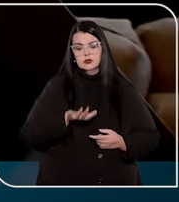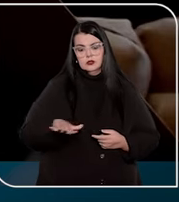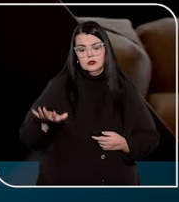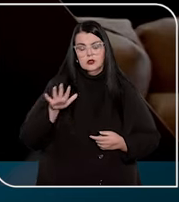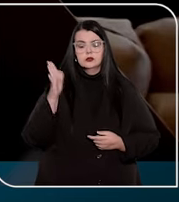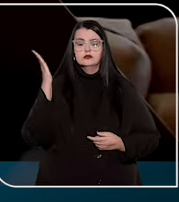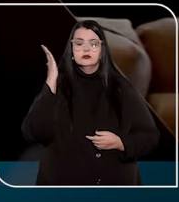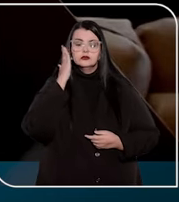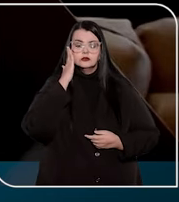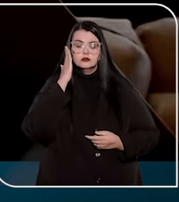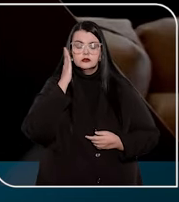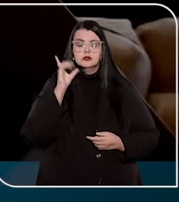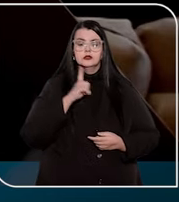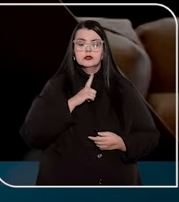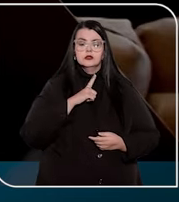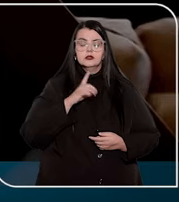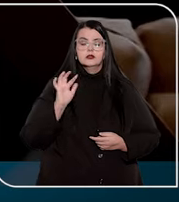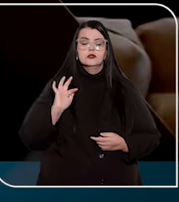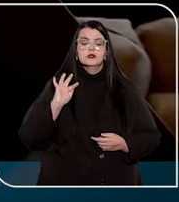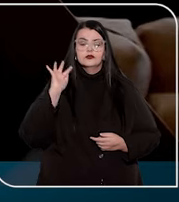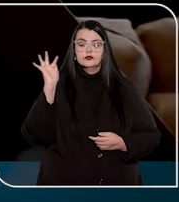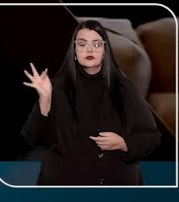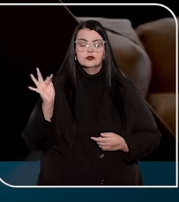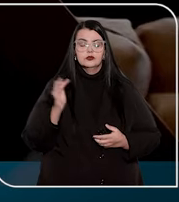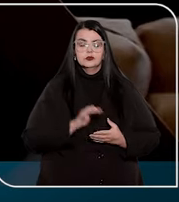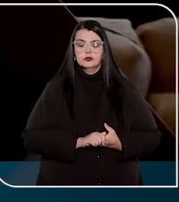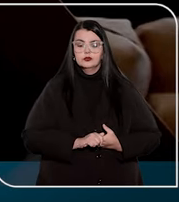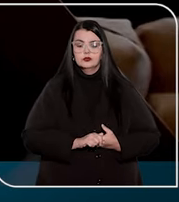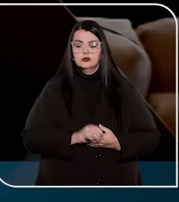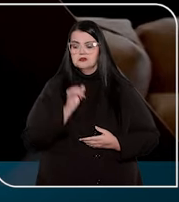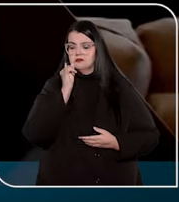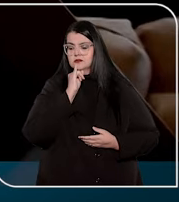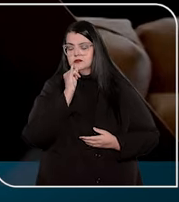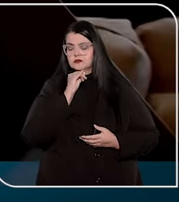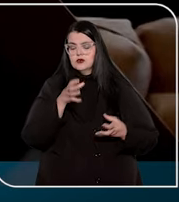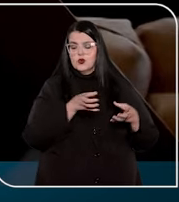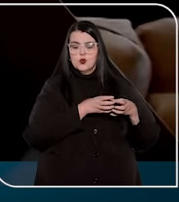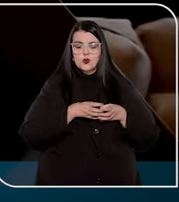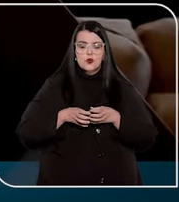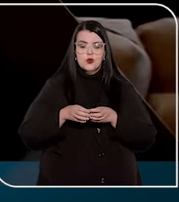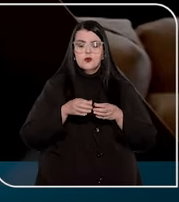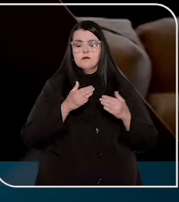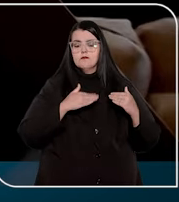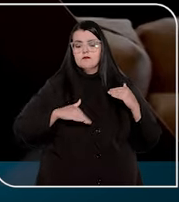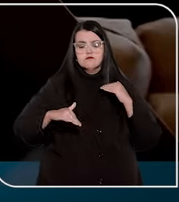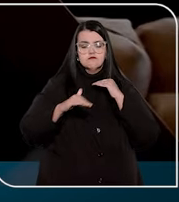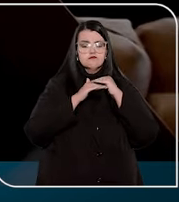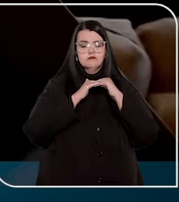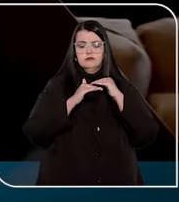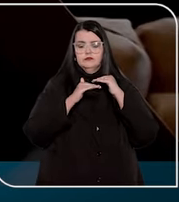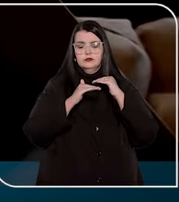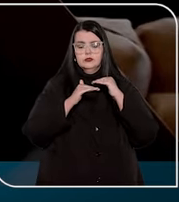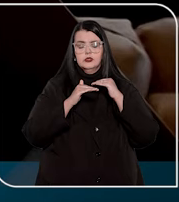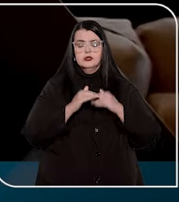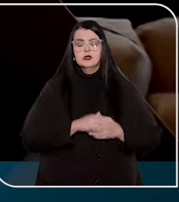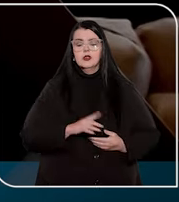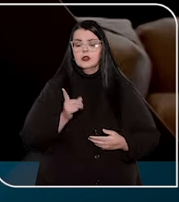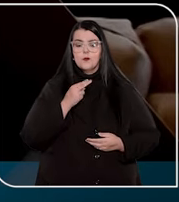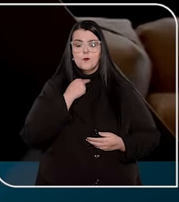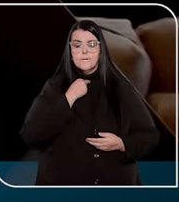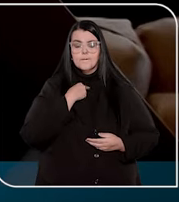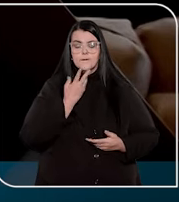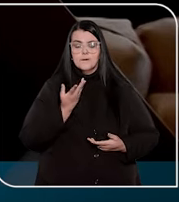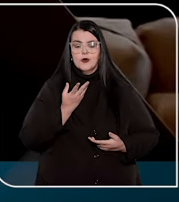que a sociedade tem um futuro, né, como um corpo de pessoas que convivem com um equilíbrio, nós não podemos agir de má-fé,